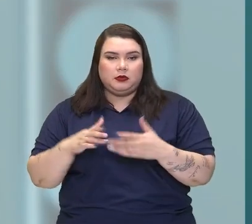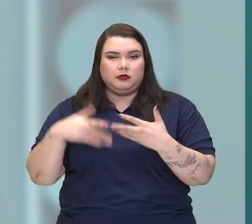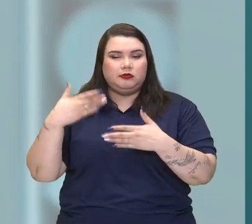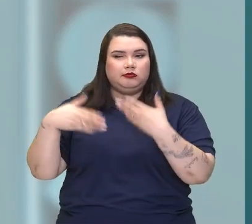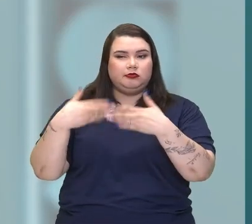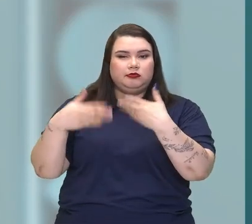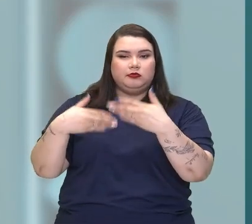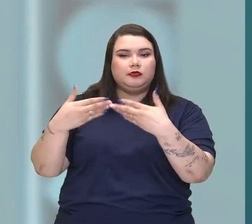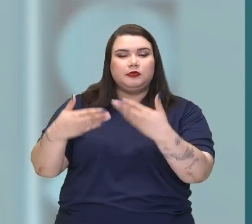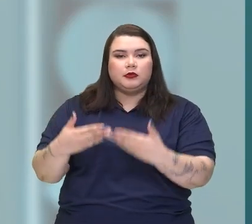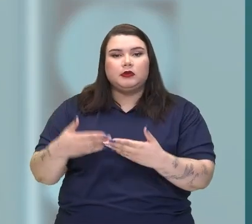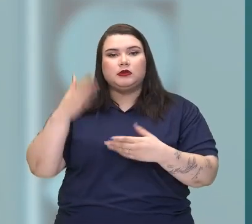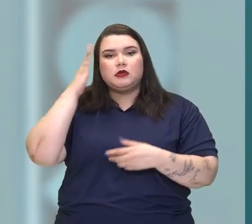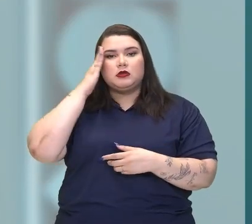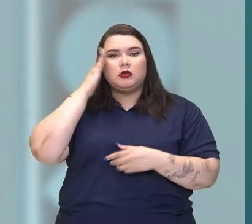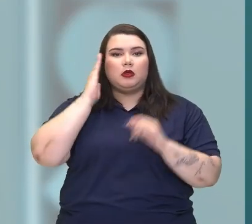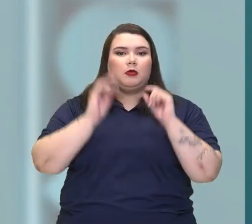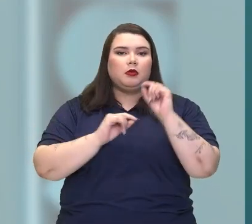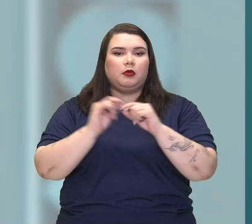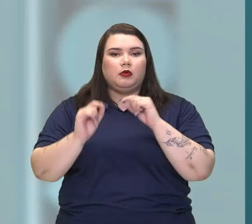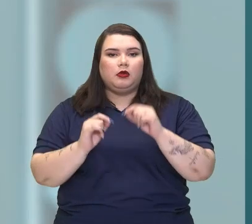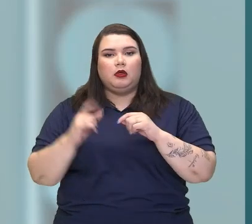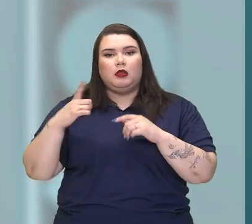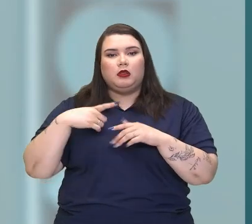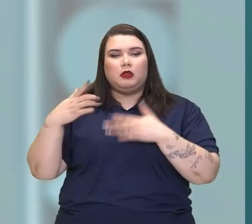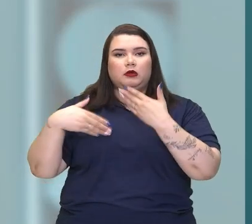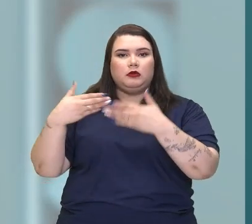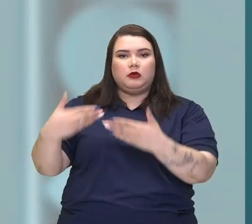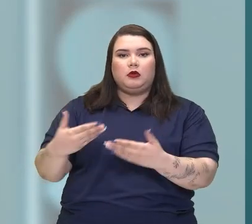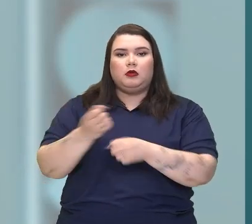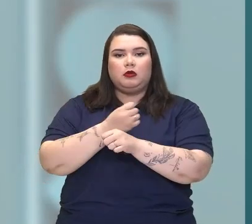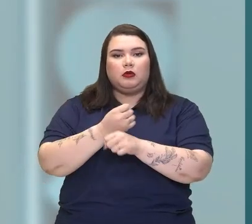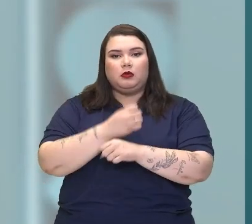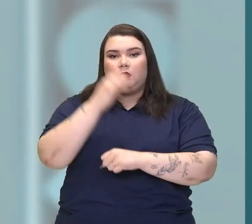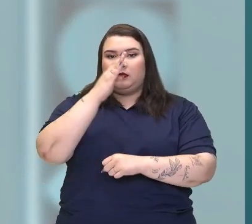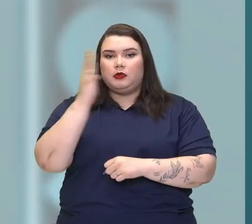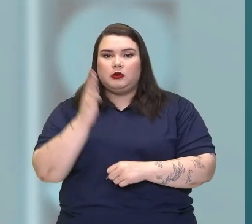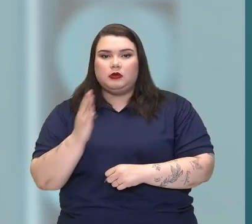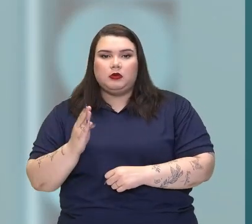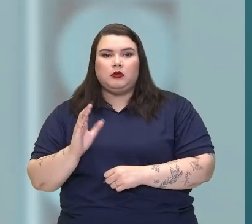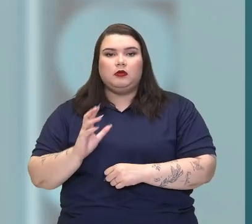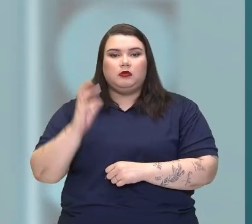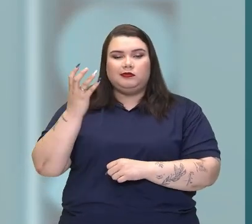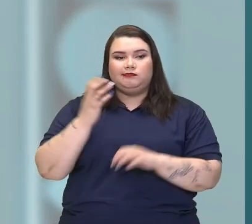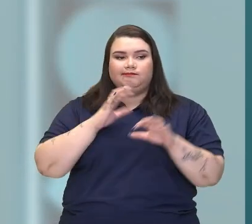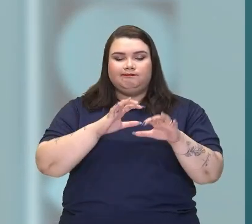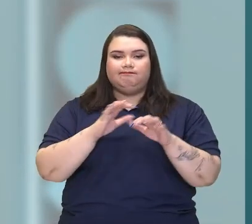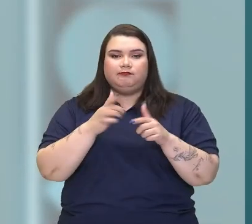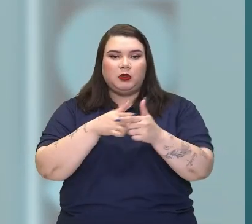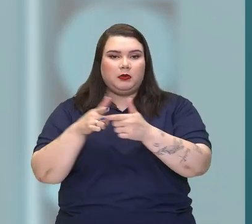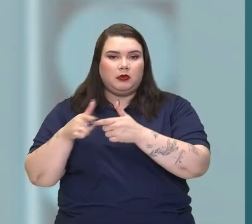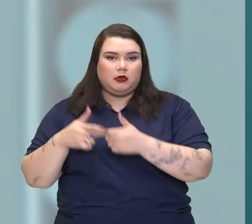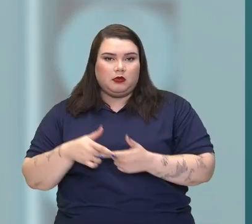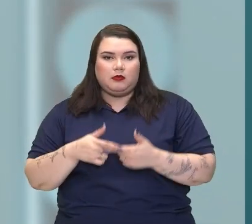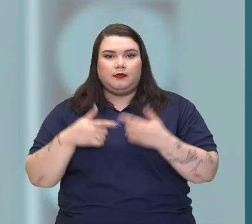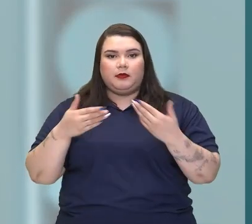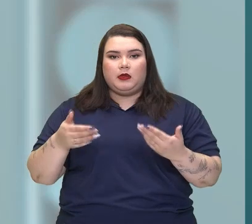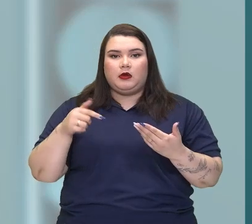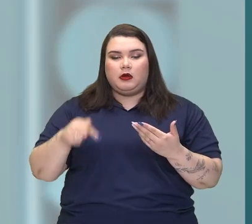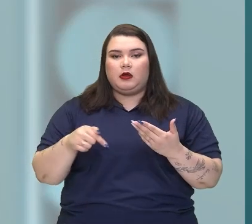disso, sabemos que ao longo de muitos anos o Brasil foi muito afetado. Sabemos que a Mata Atlântica